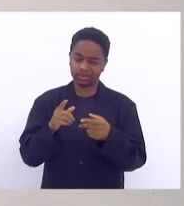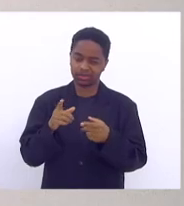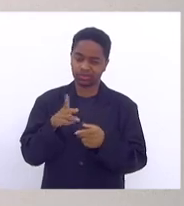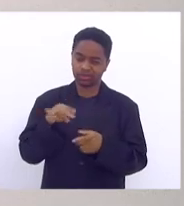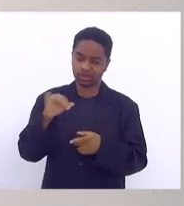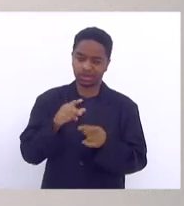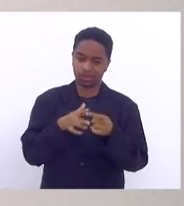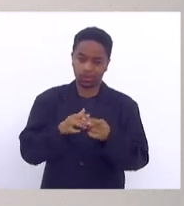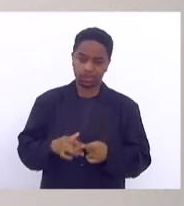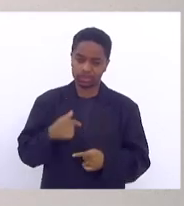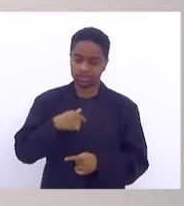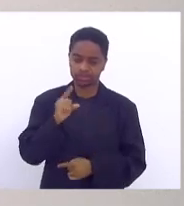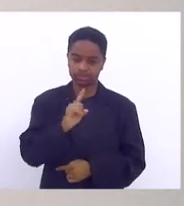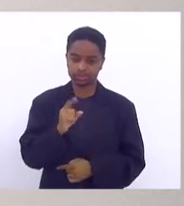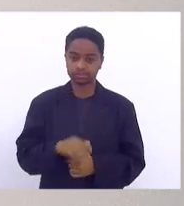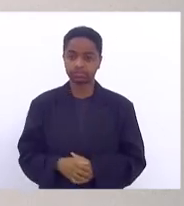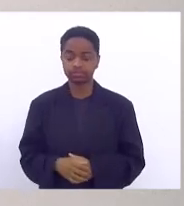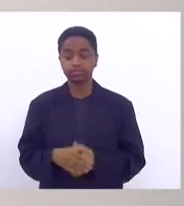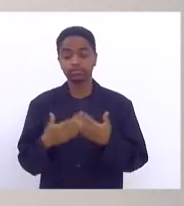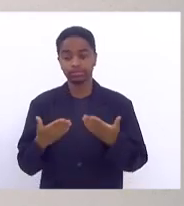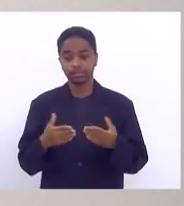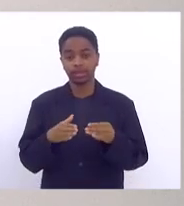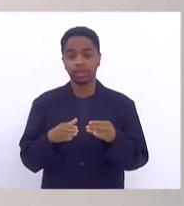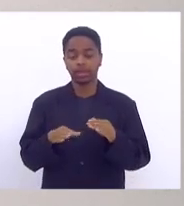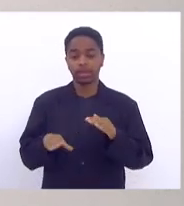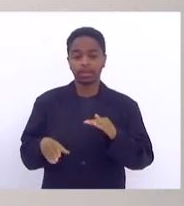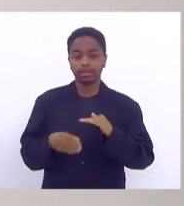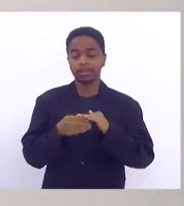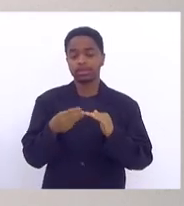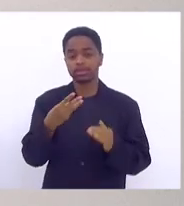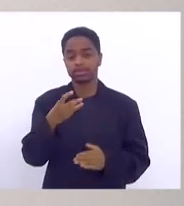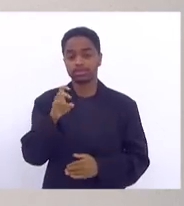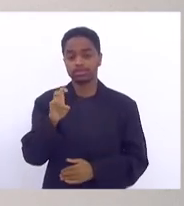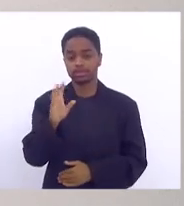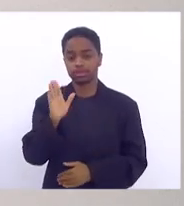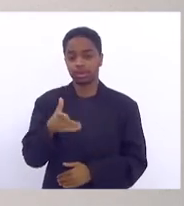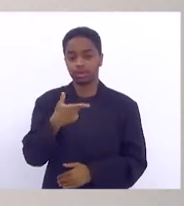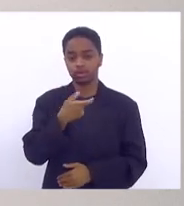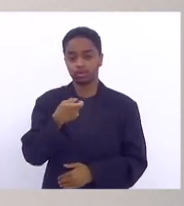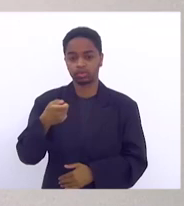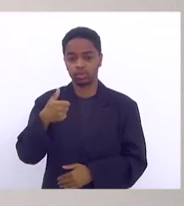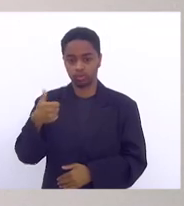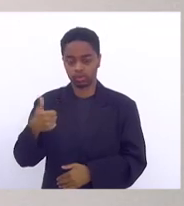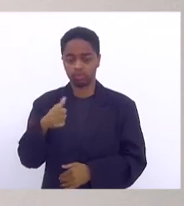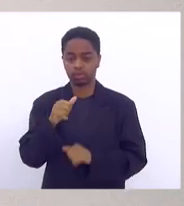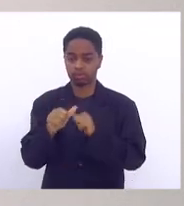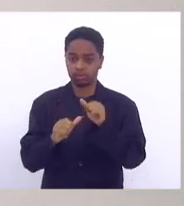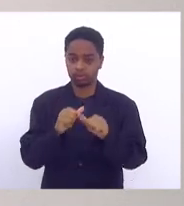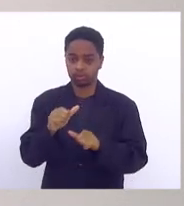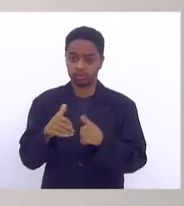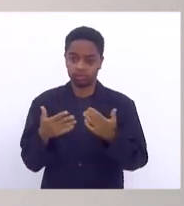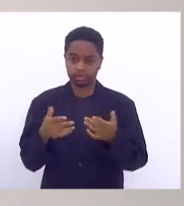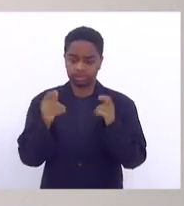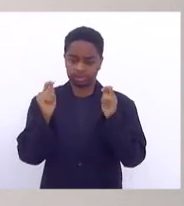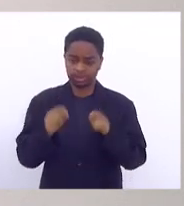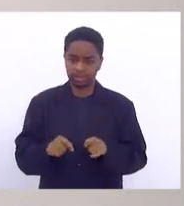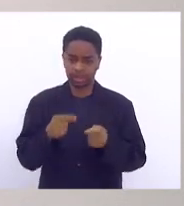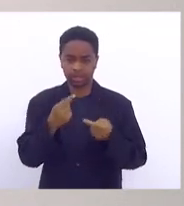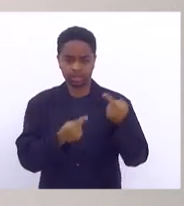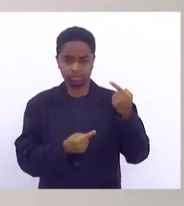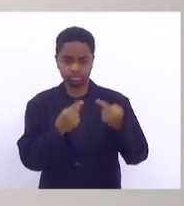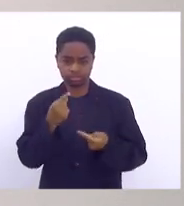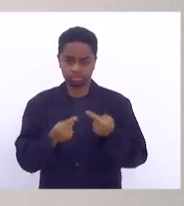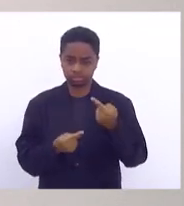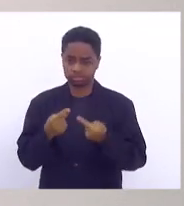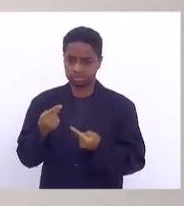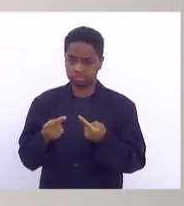Seara então a emenda 35/2001 é alterada é possível uma discussão